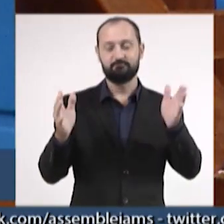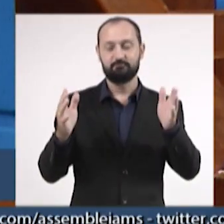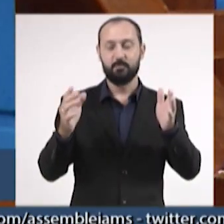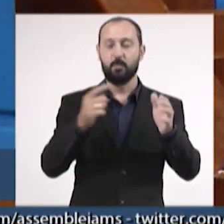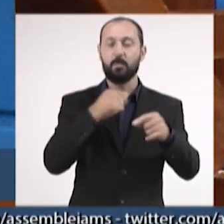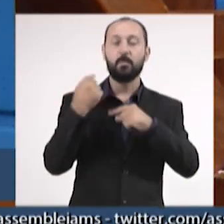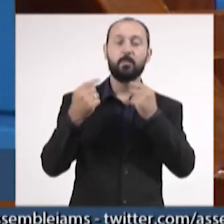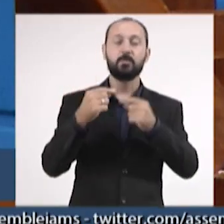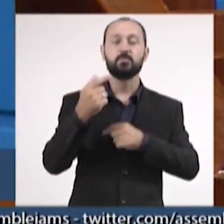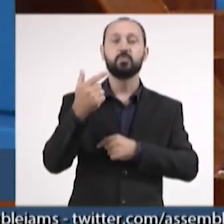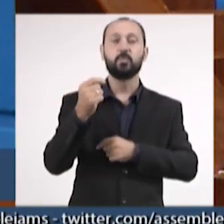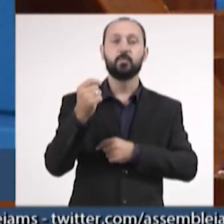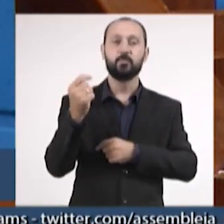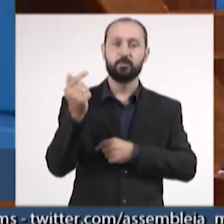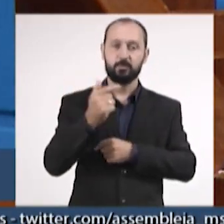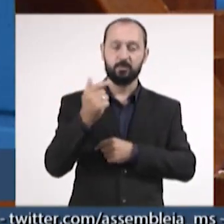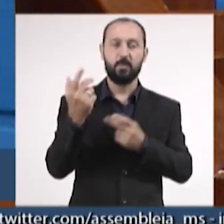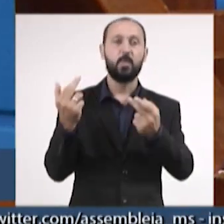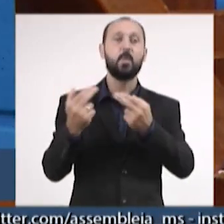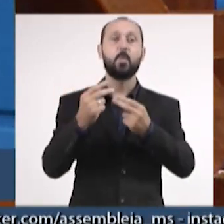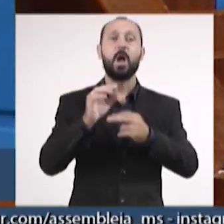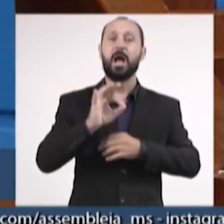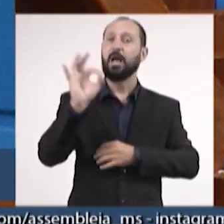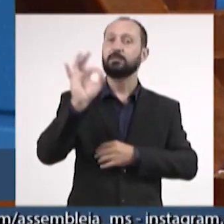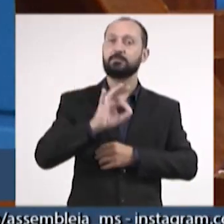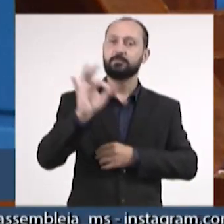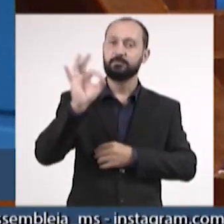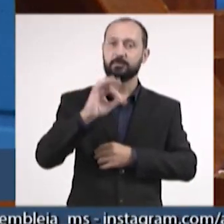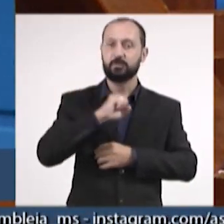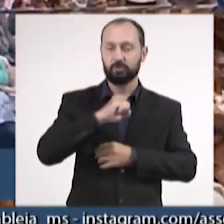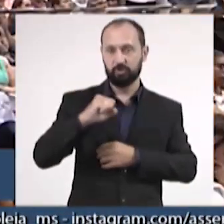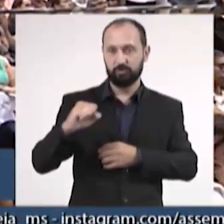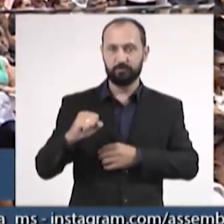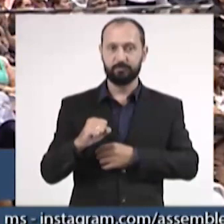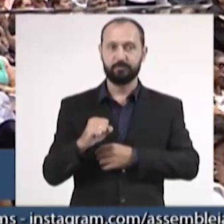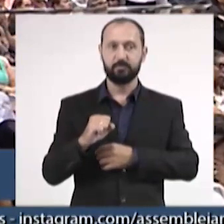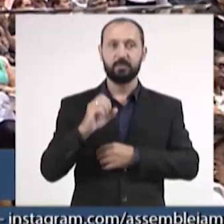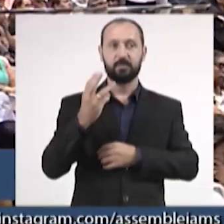em 2022, assim como a maior taxa de feminicídios,